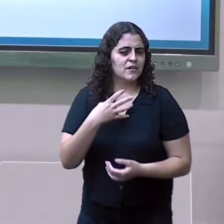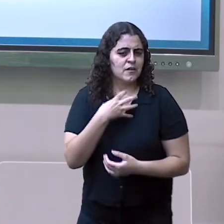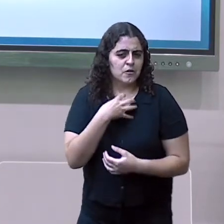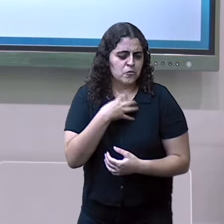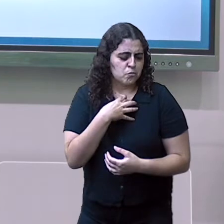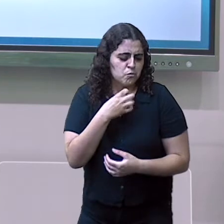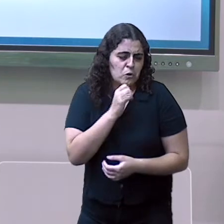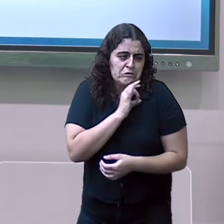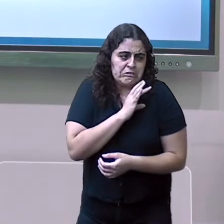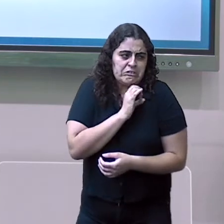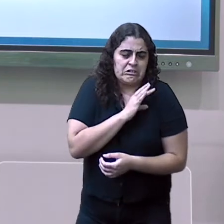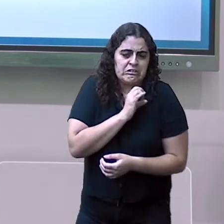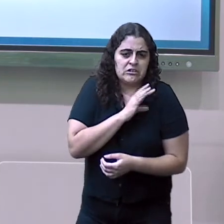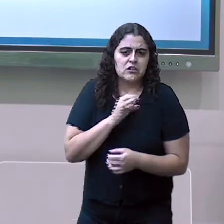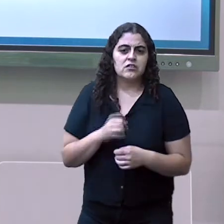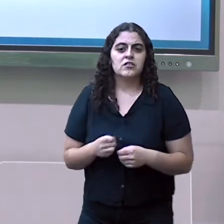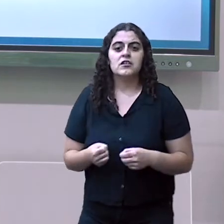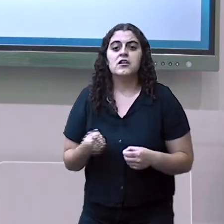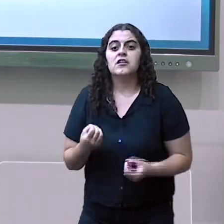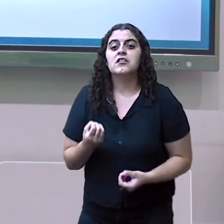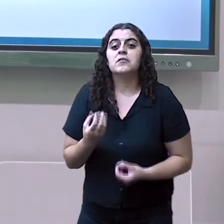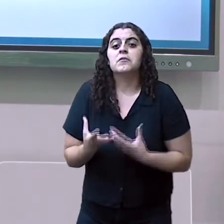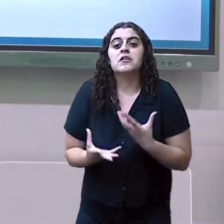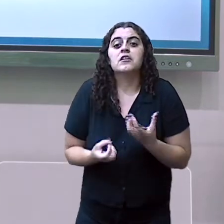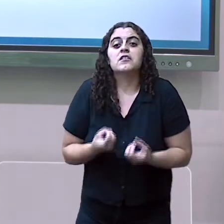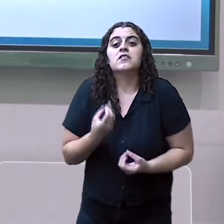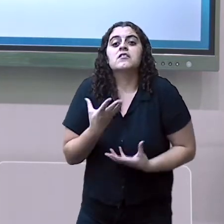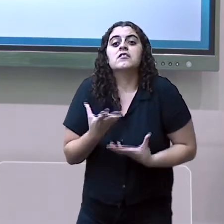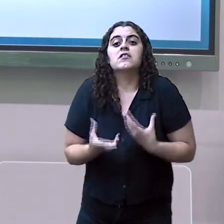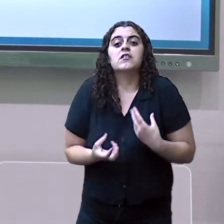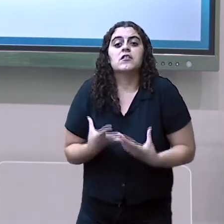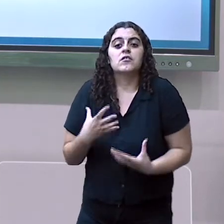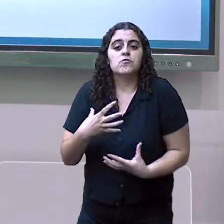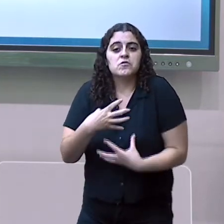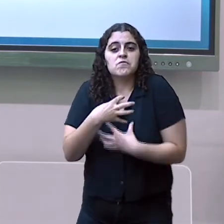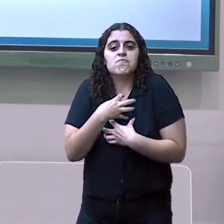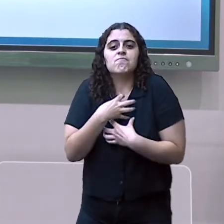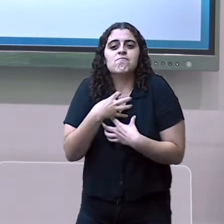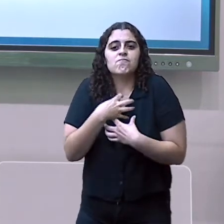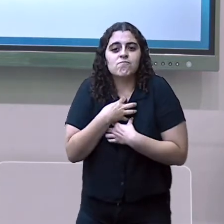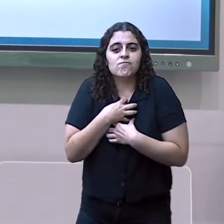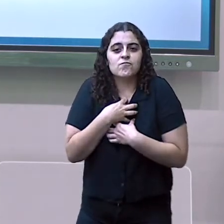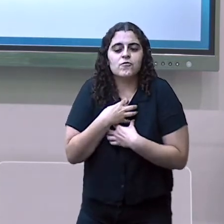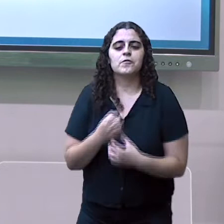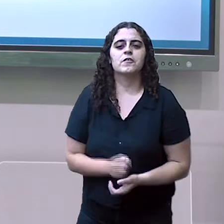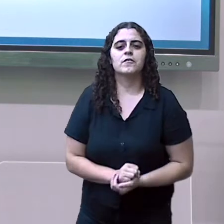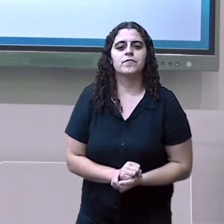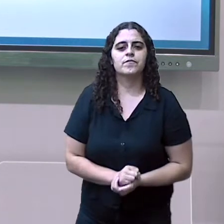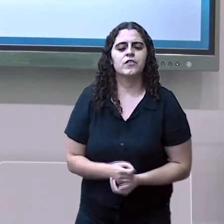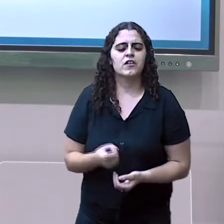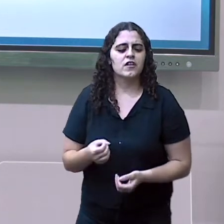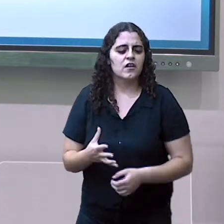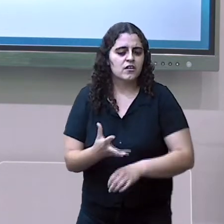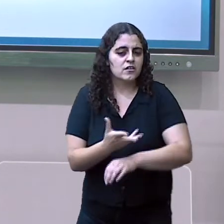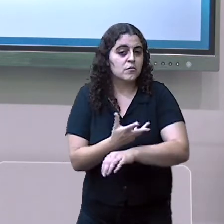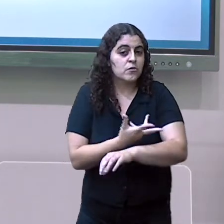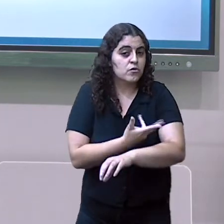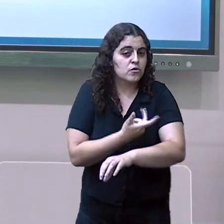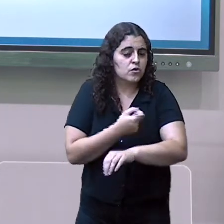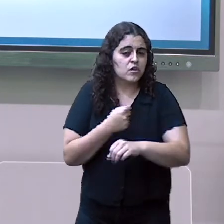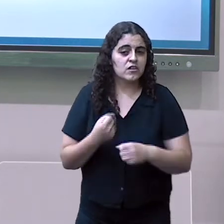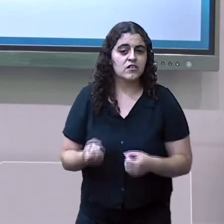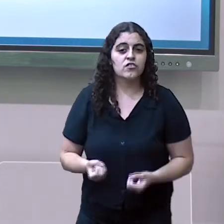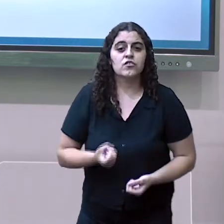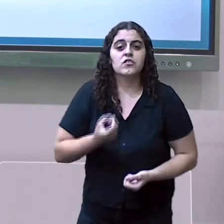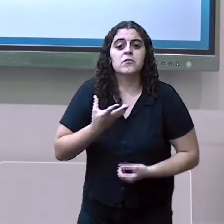do medo, ele nos expressa uma emoção, né? E os sentimentos, as emoções, nós expressamos,